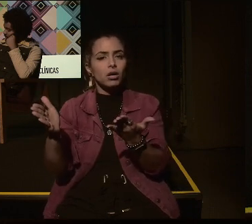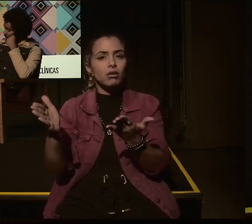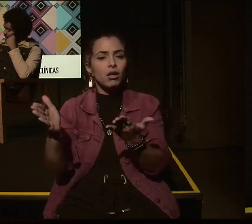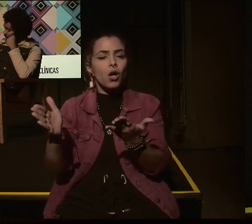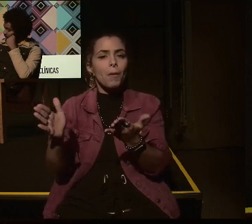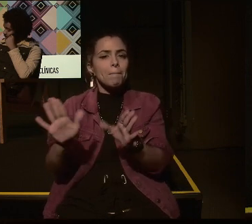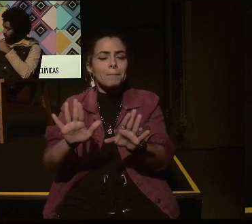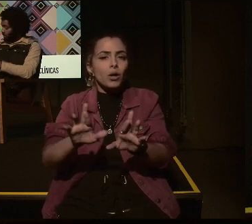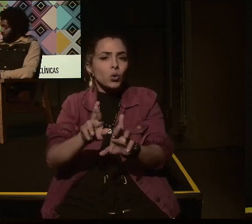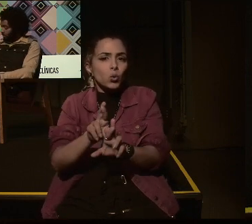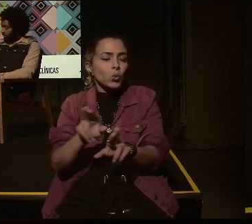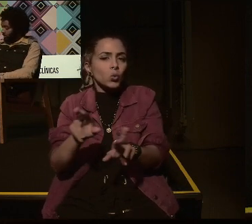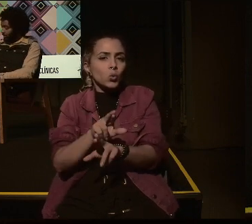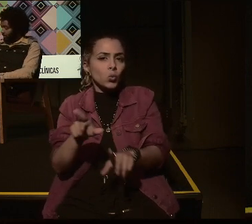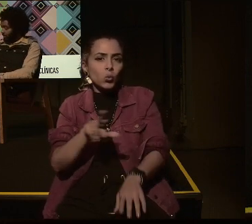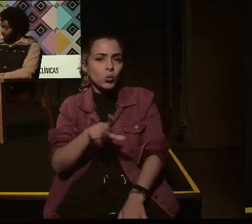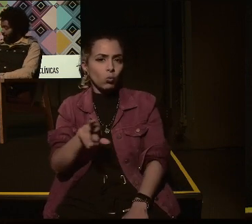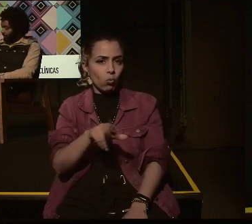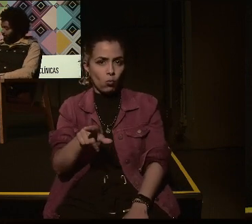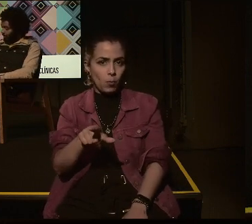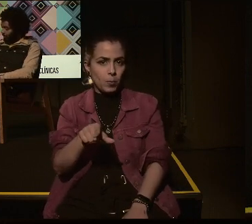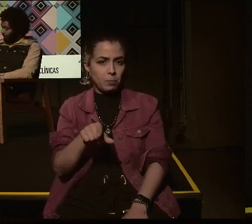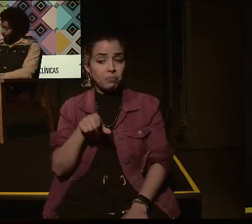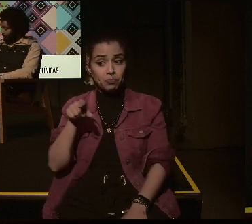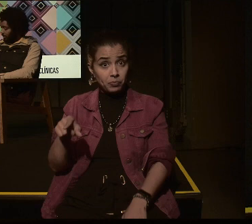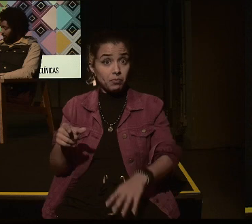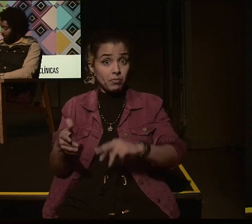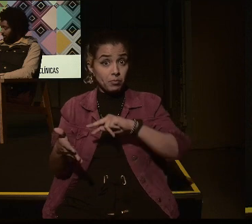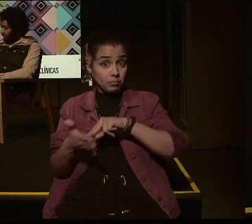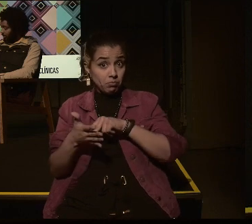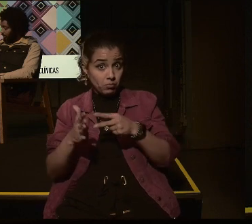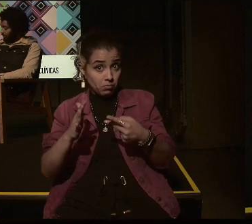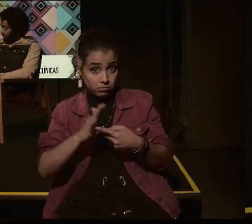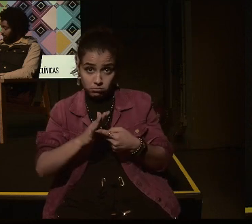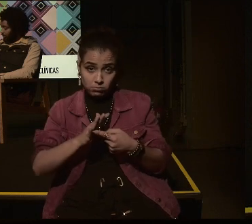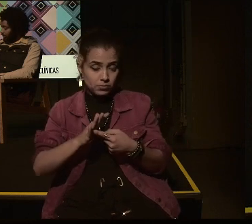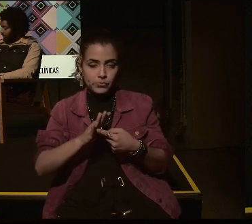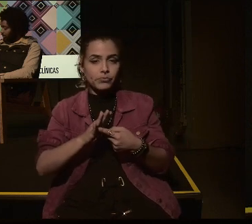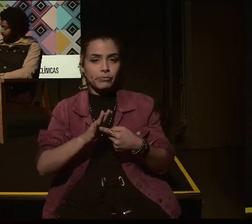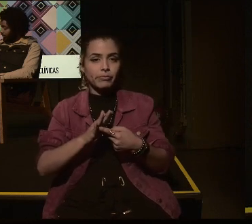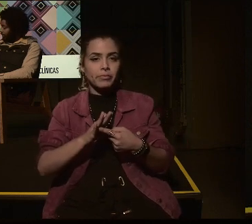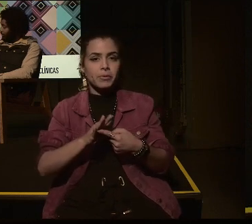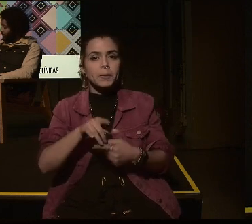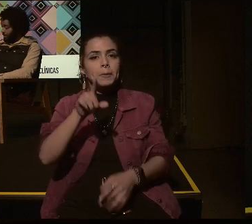Mas não se trata disso. Se trata do que a